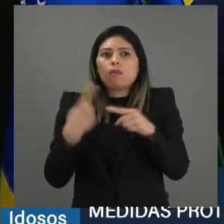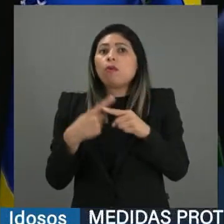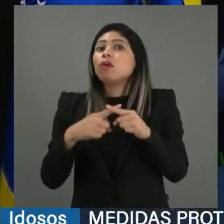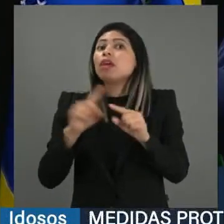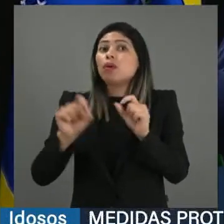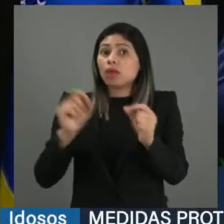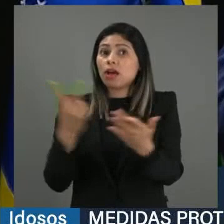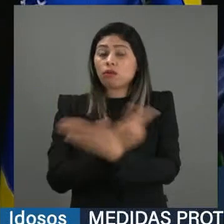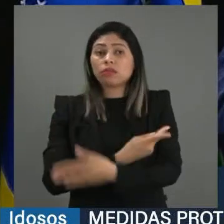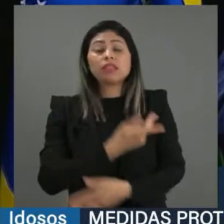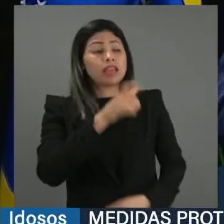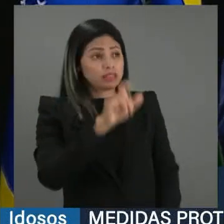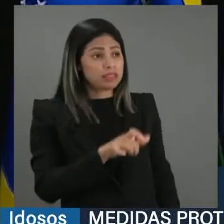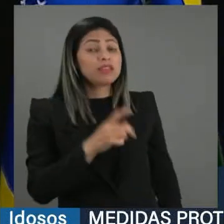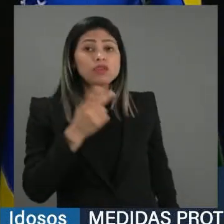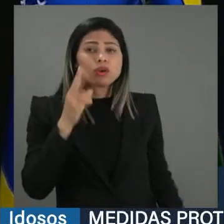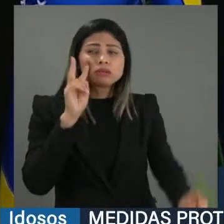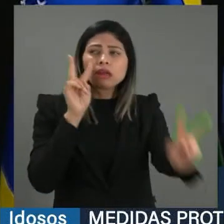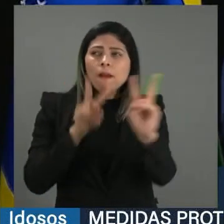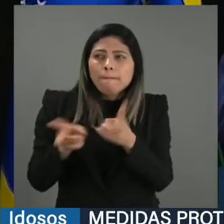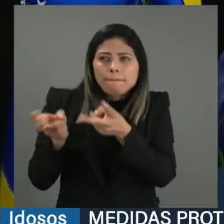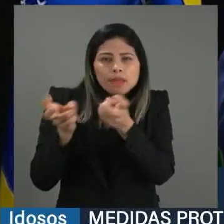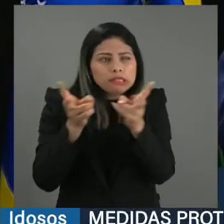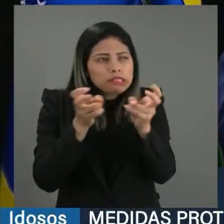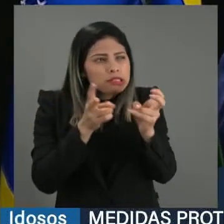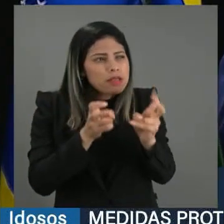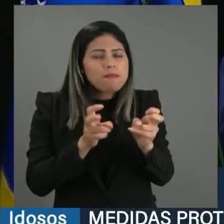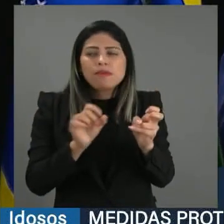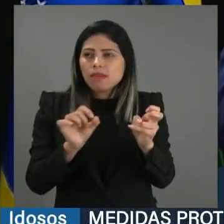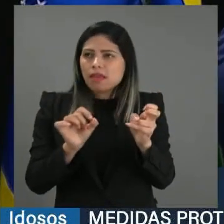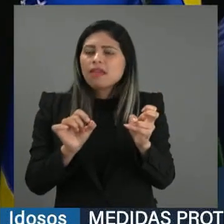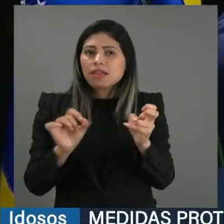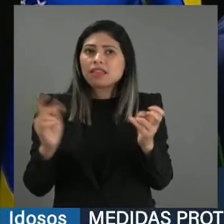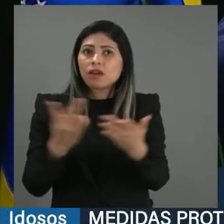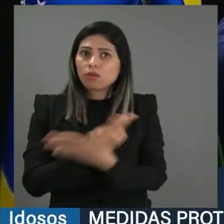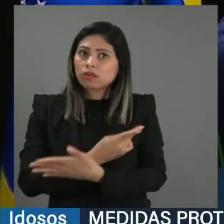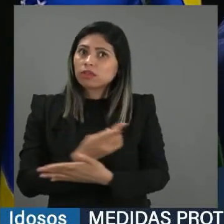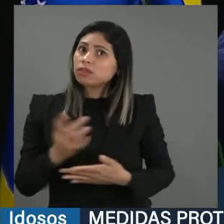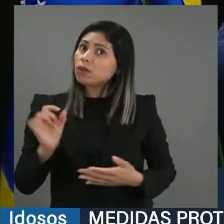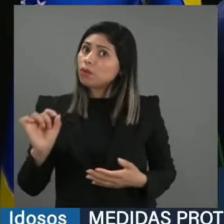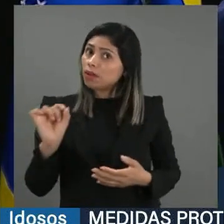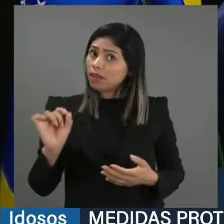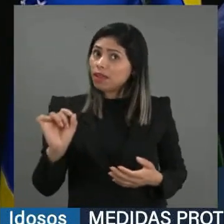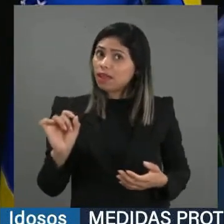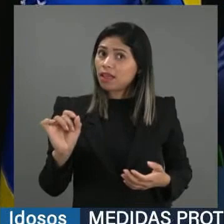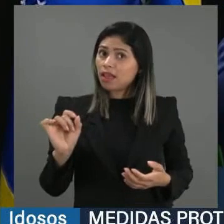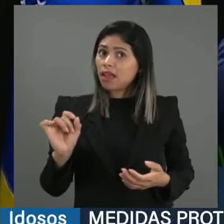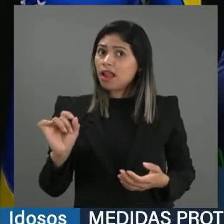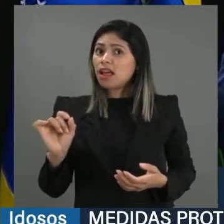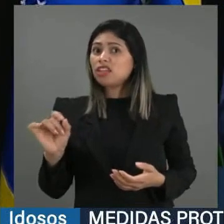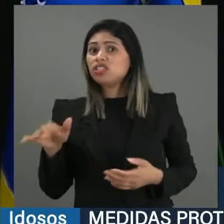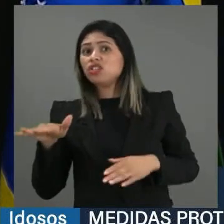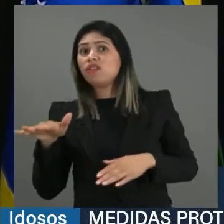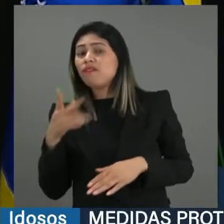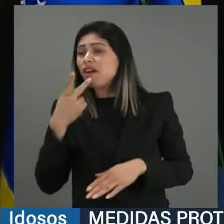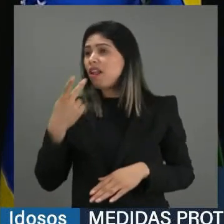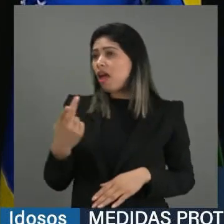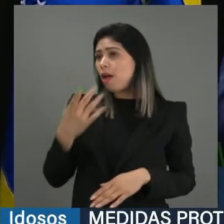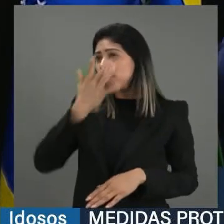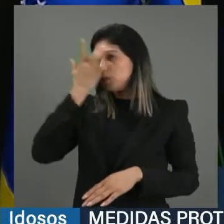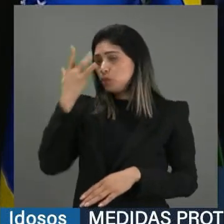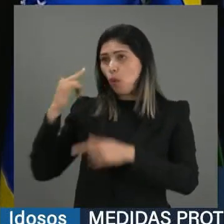que a gente vê na grande mídia, é já chamar ali e acolá um